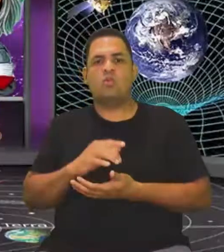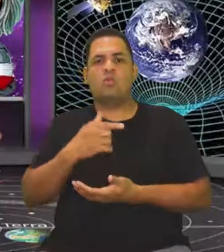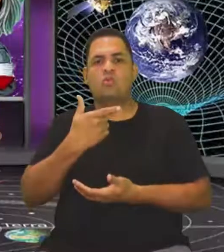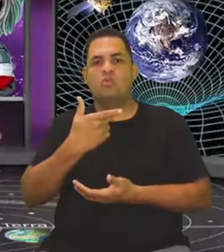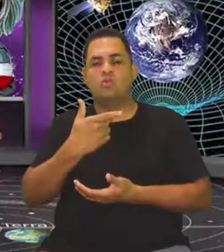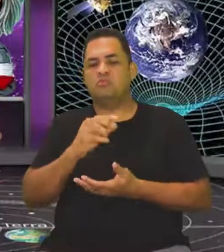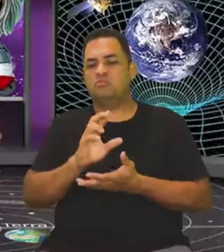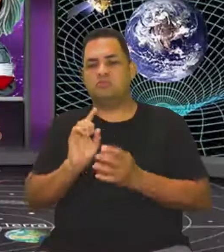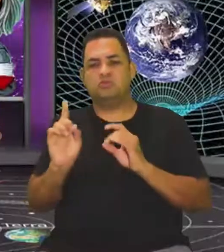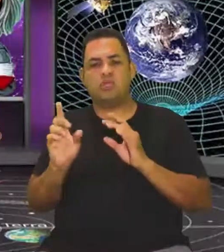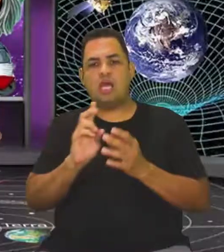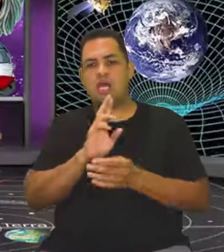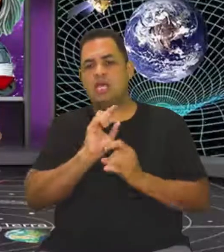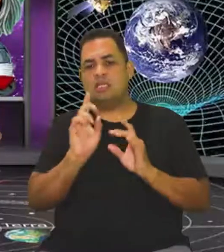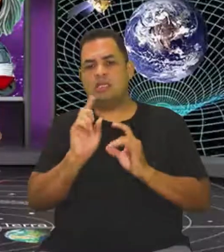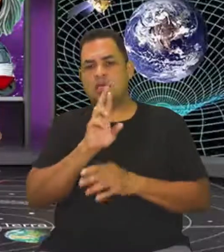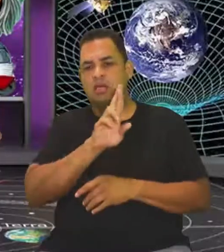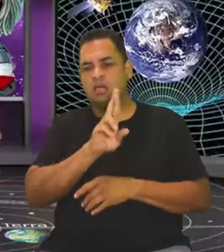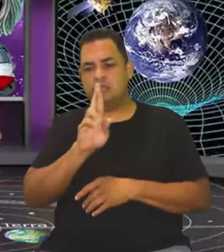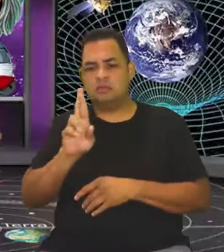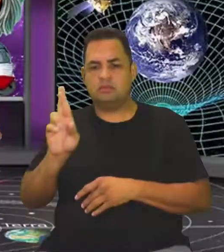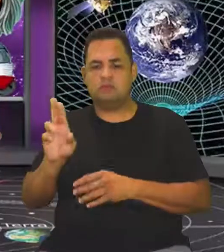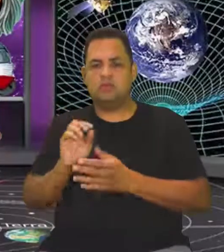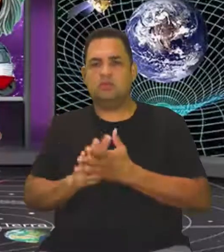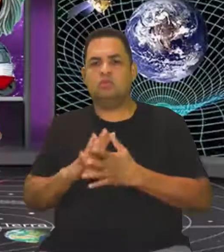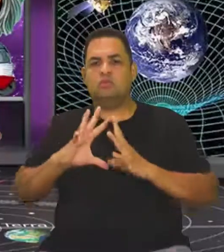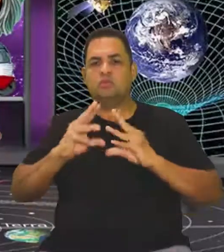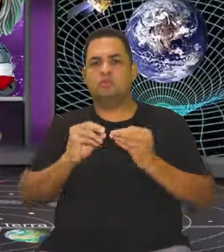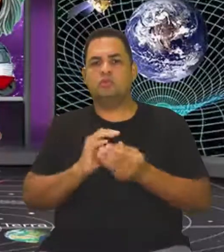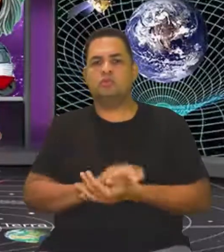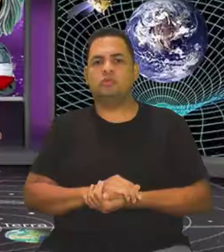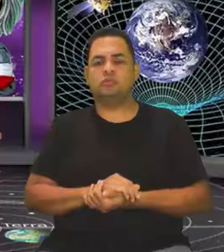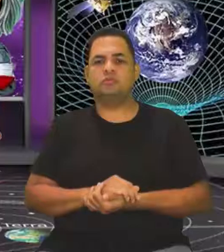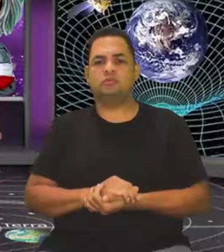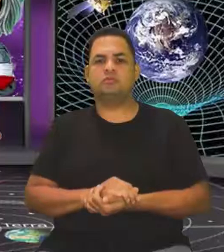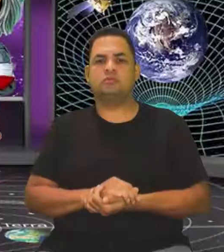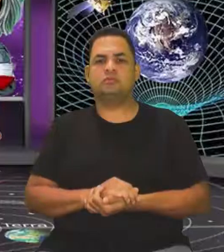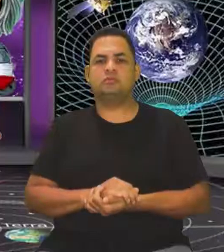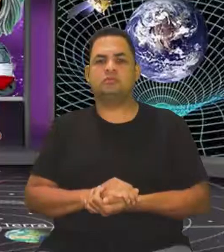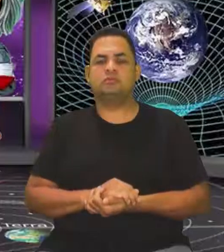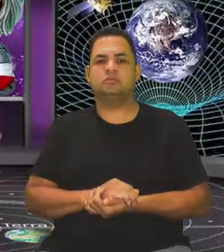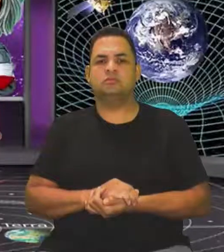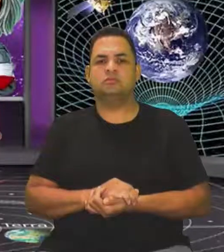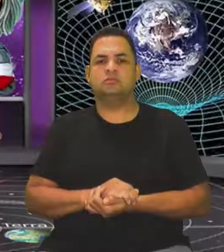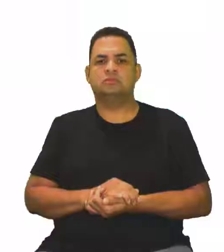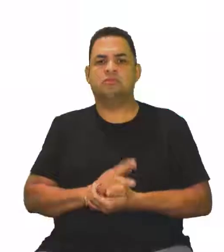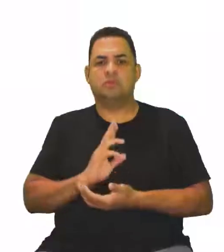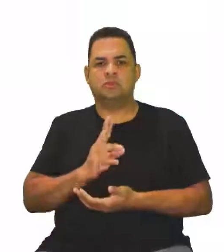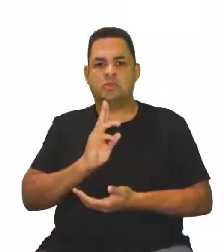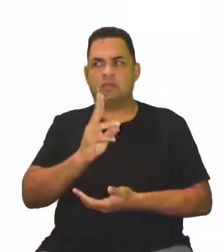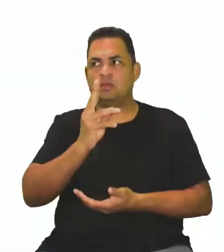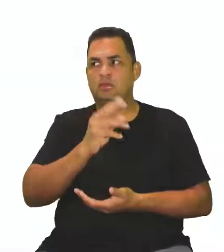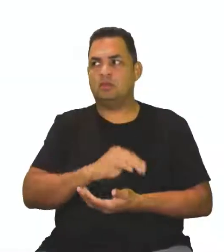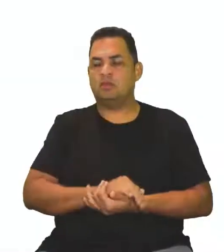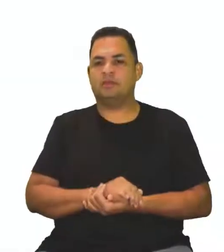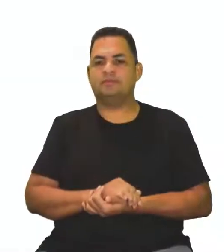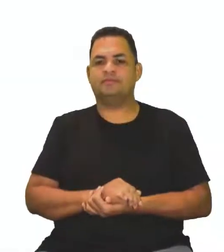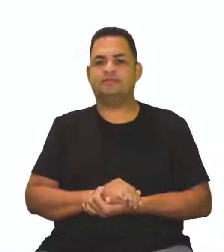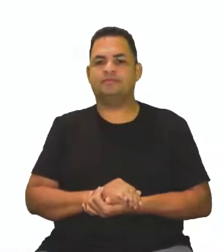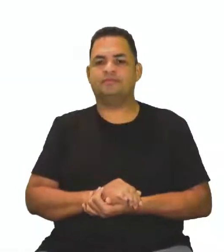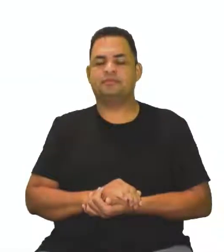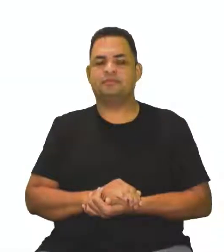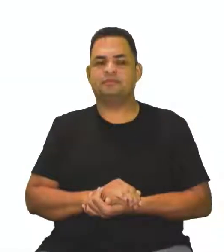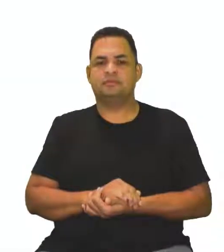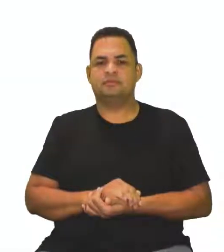ao U do 3, logo é igual ao U de 2, 3. Entendido isso? Vamos continuar então, olha só. Então